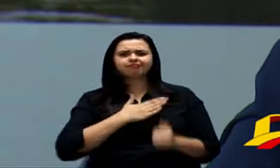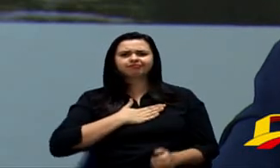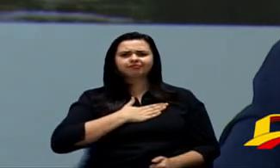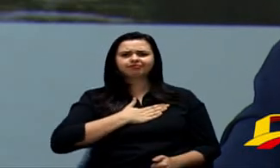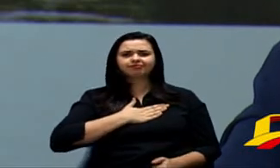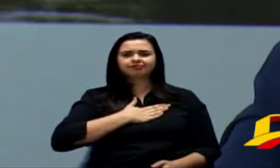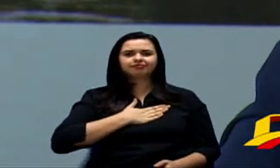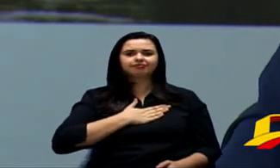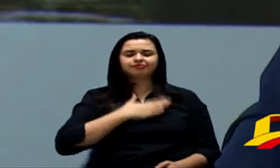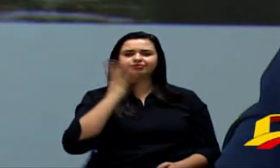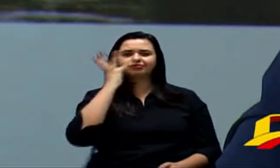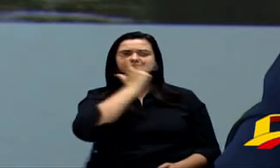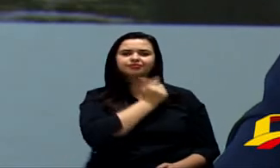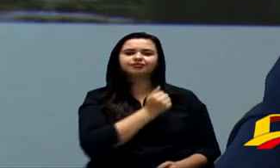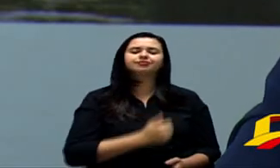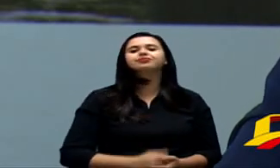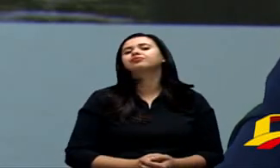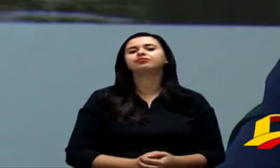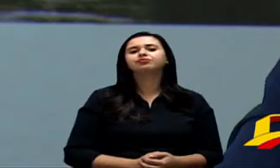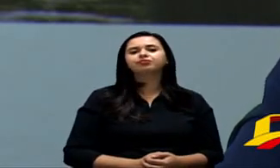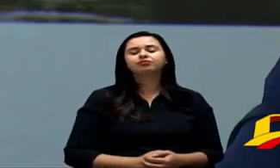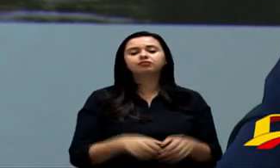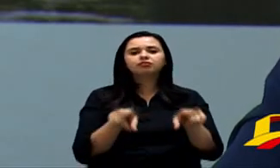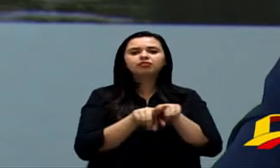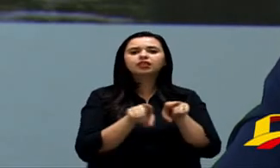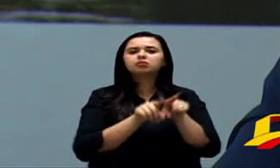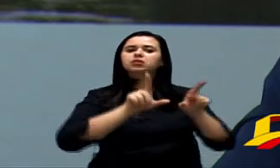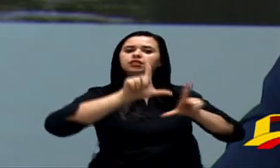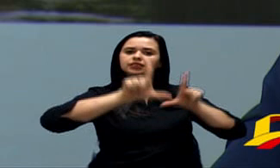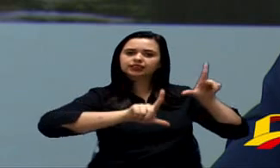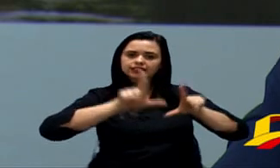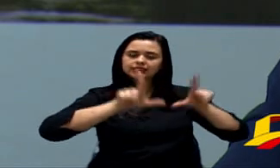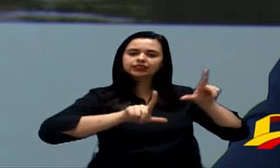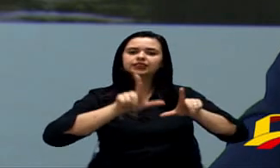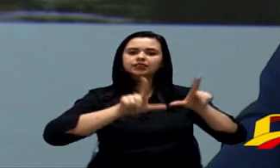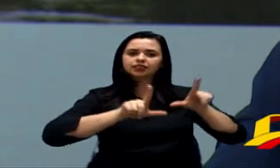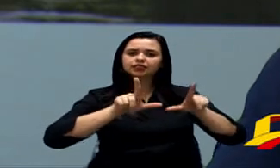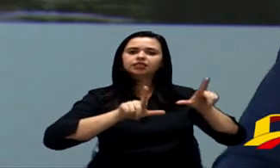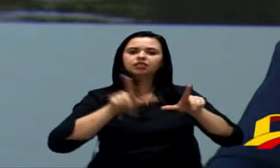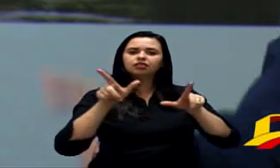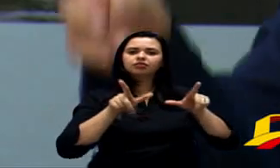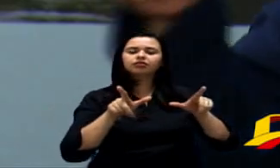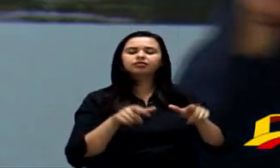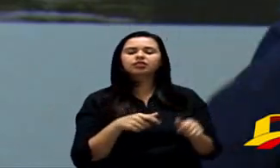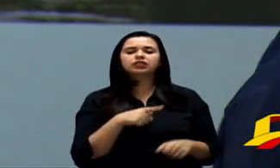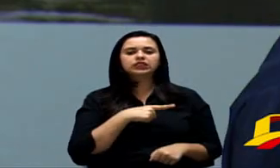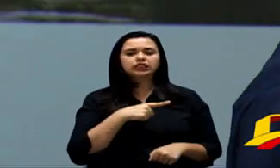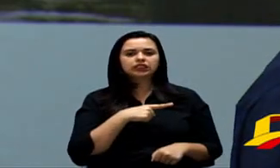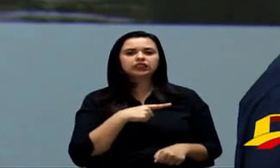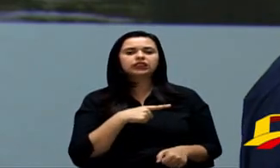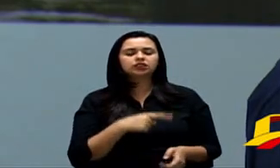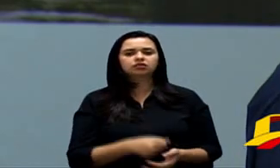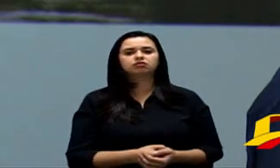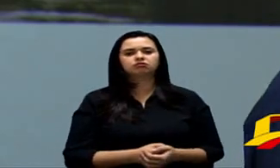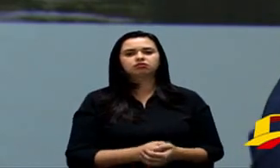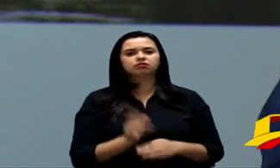tema de reportagem. Eu gostaria, presidente, se pudesse, não sei se a minha assessoria conseguiu pôr o vídeo